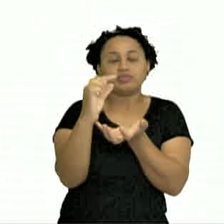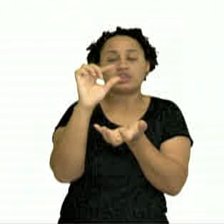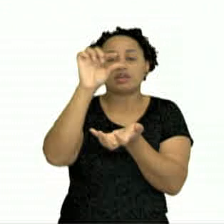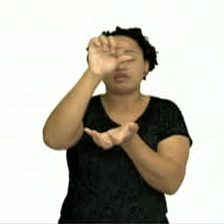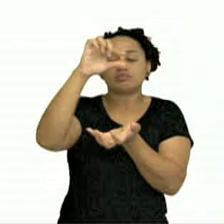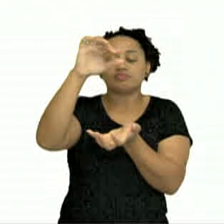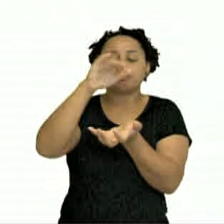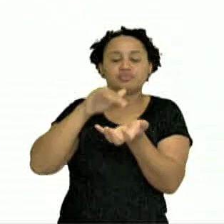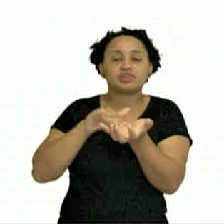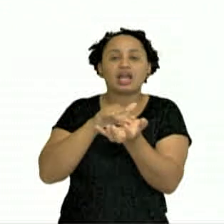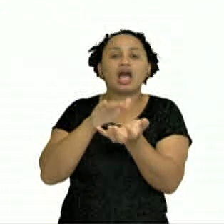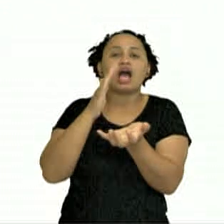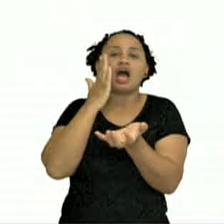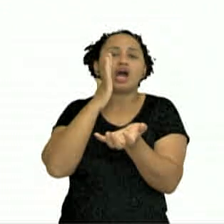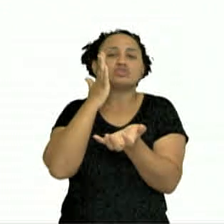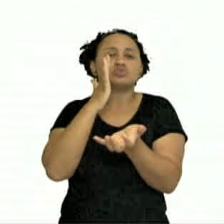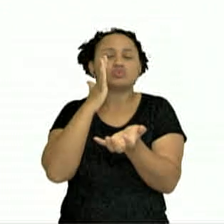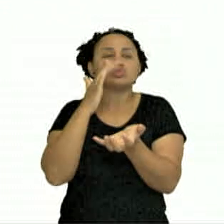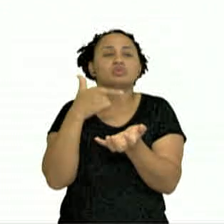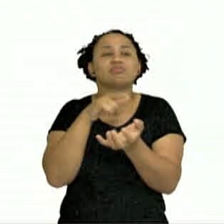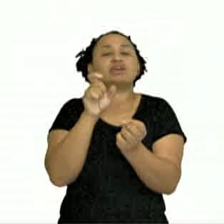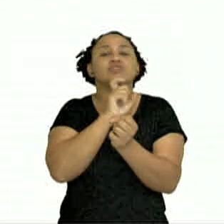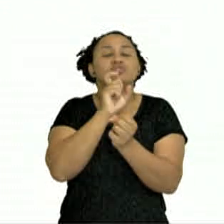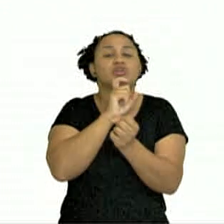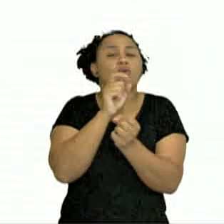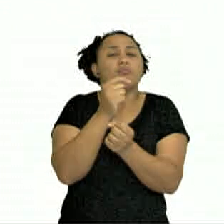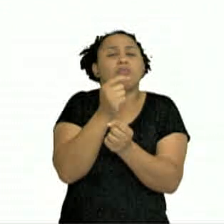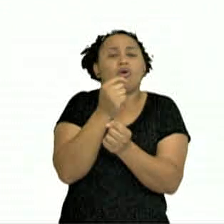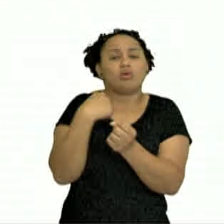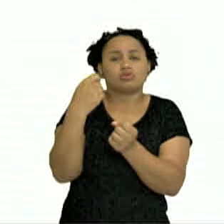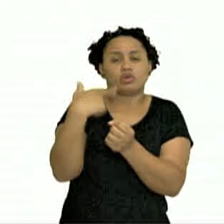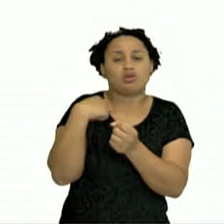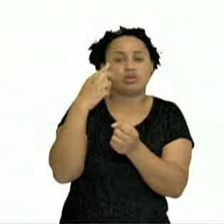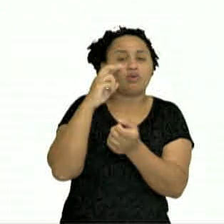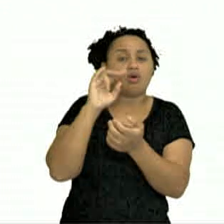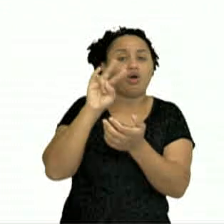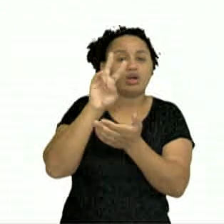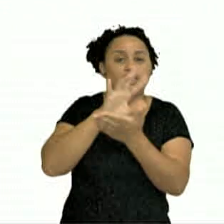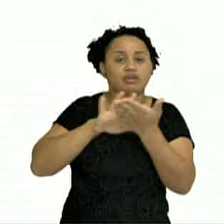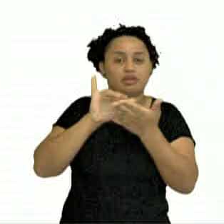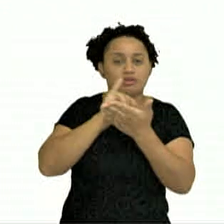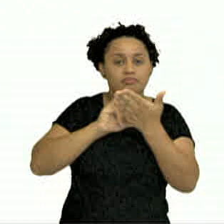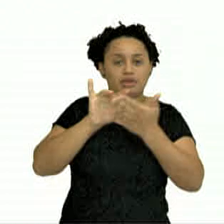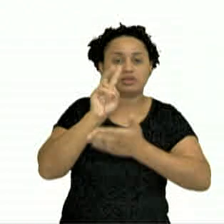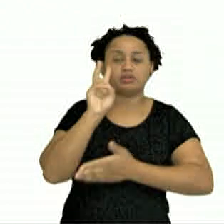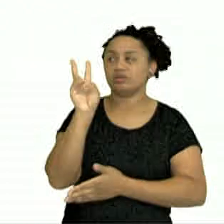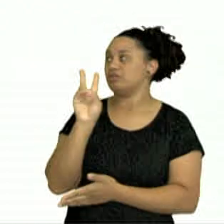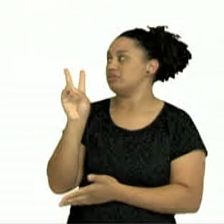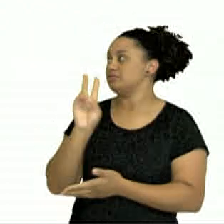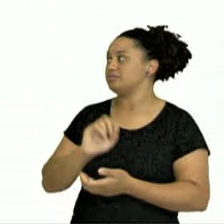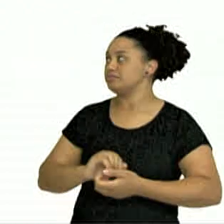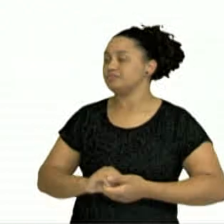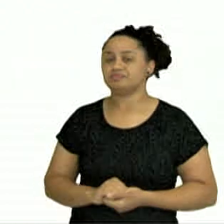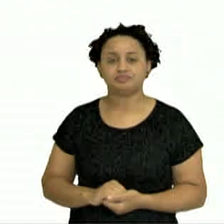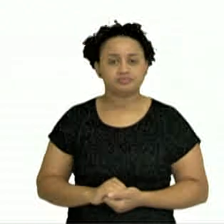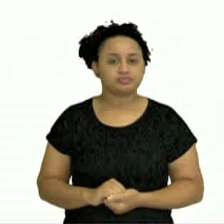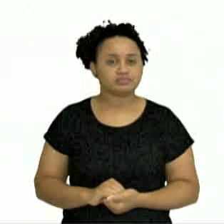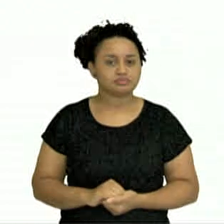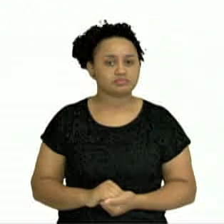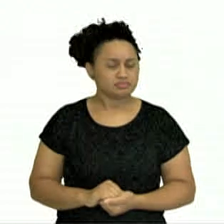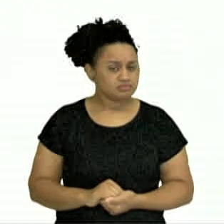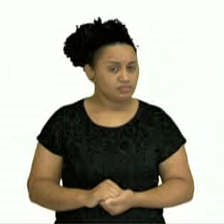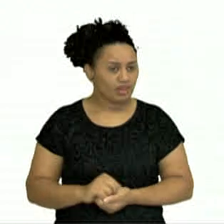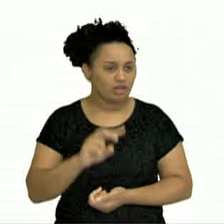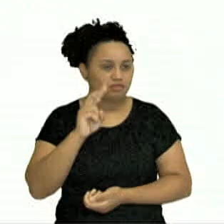intertropicais, e ainda as áreas polares, que são as áreas que recebem a menor quantidade de luz solar, o que faz com que, consequentemente, estas